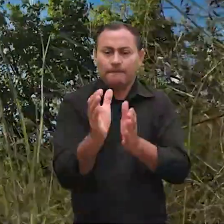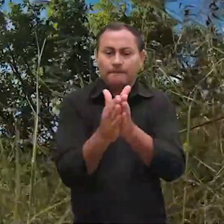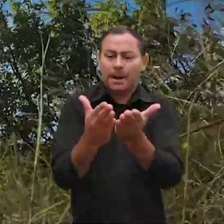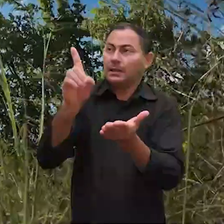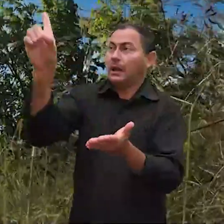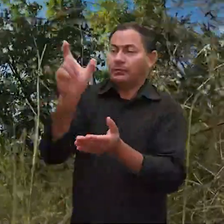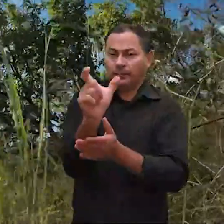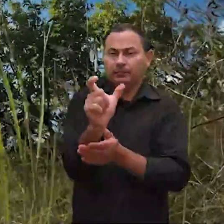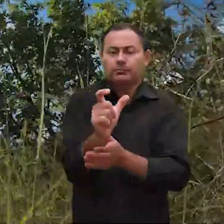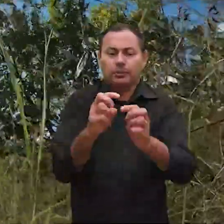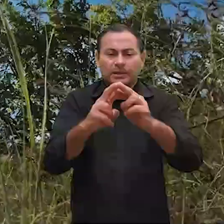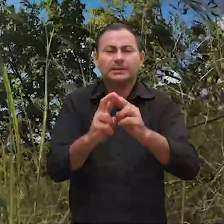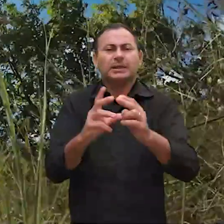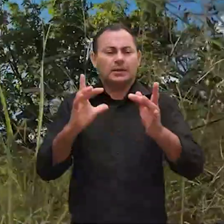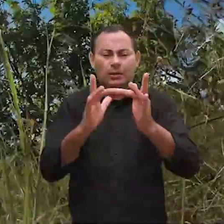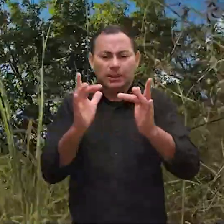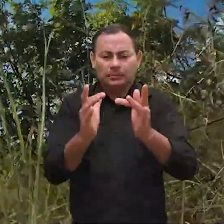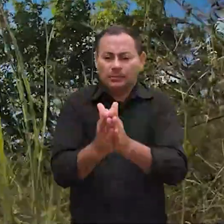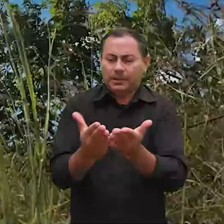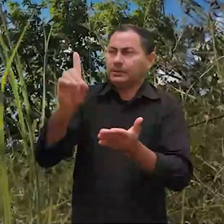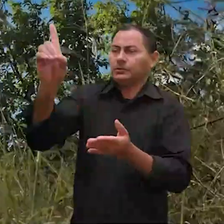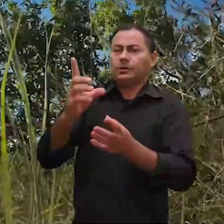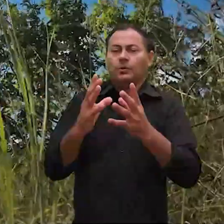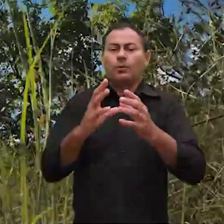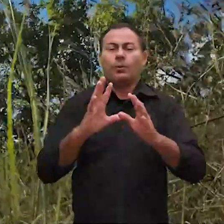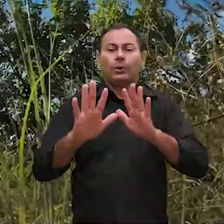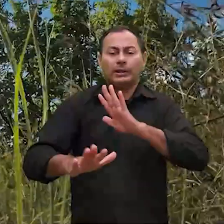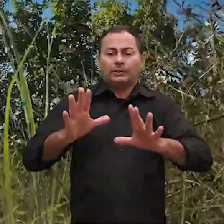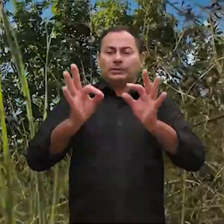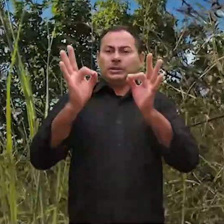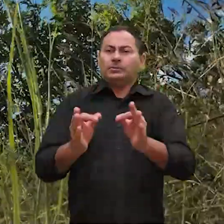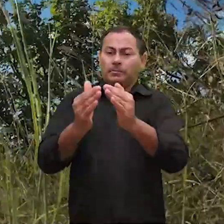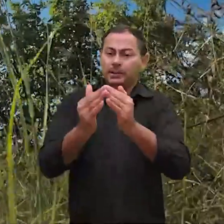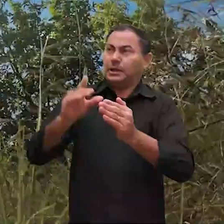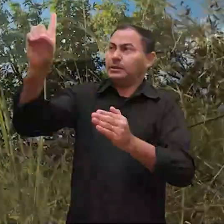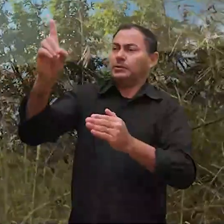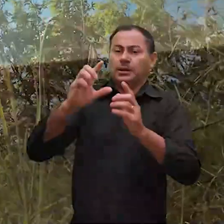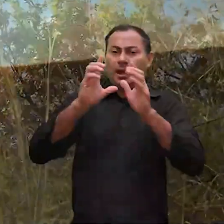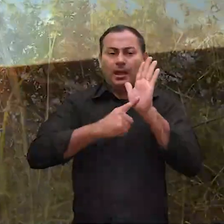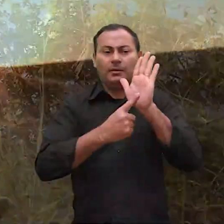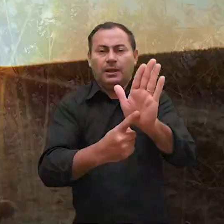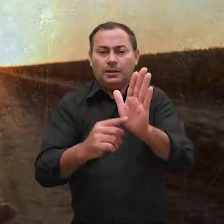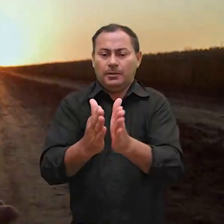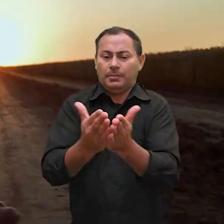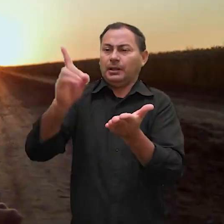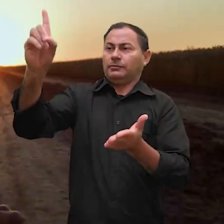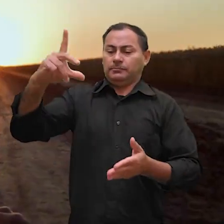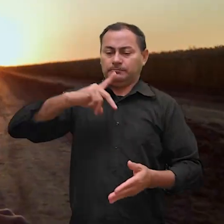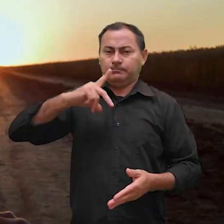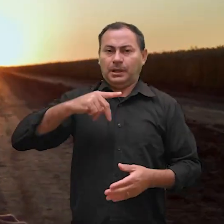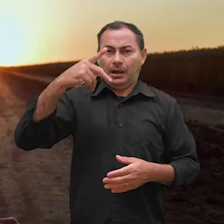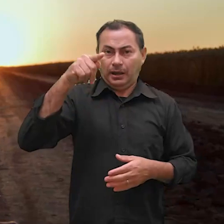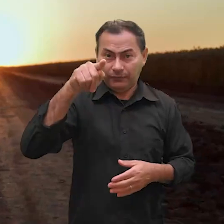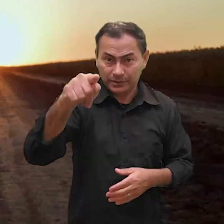sua palavra. Por isso, aproxime-se da palavra de Deus com muito cuidado, pedindo a Deus que revele a palavra